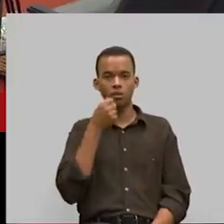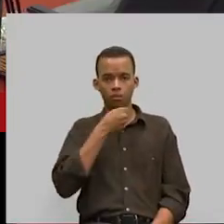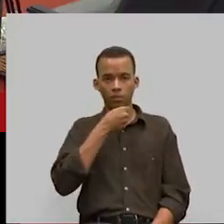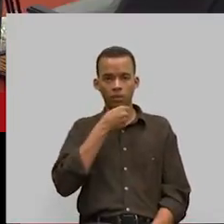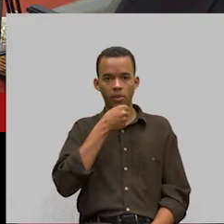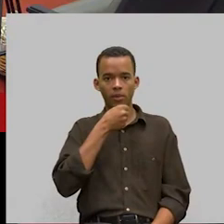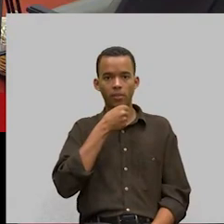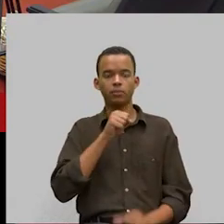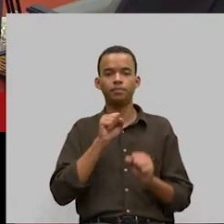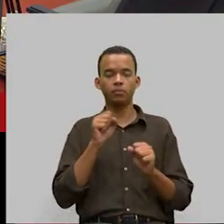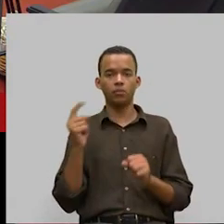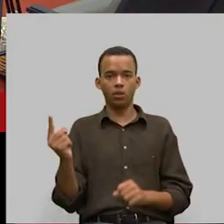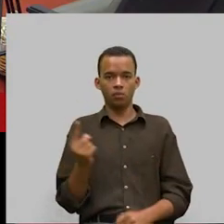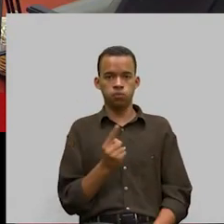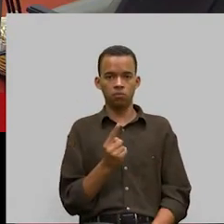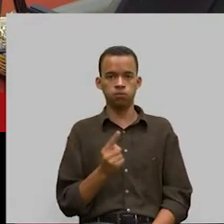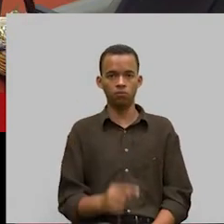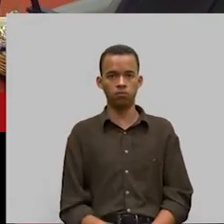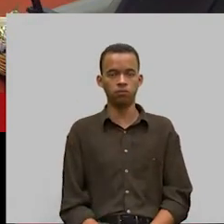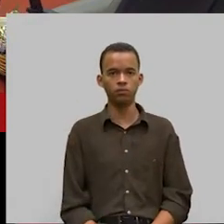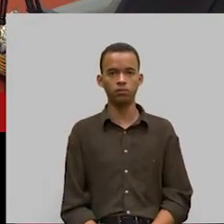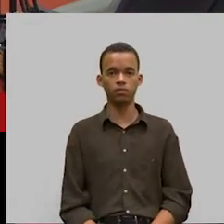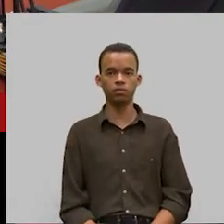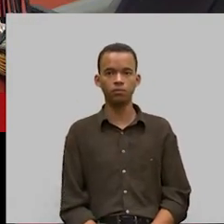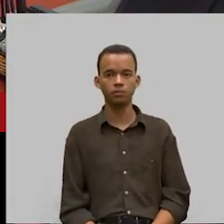sian olha pode fazer uso aí